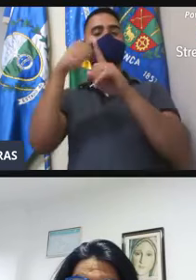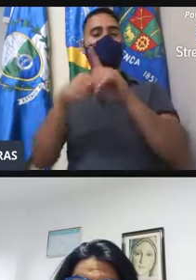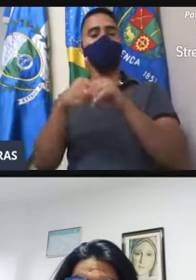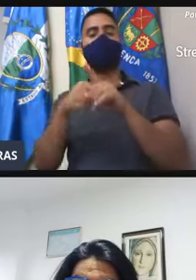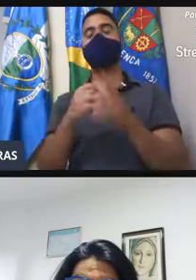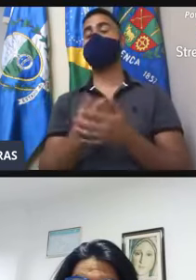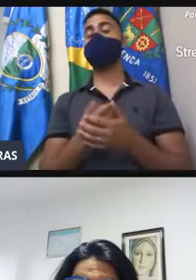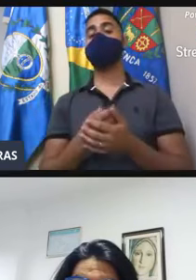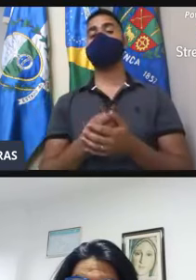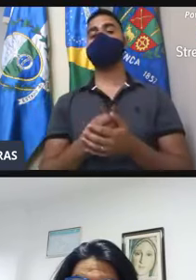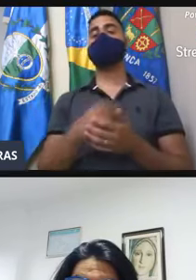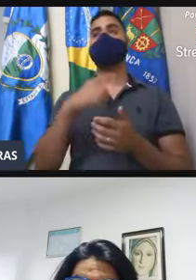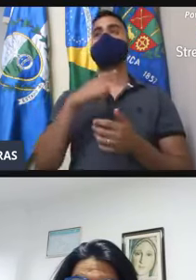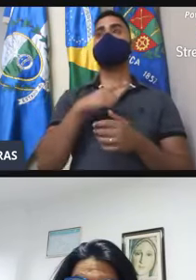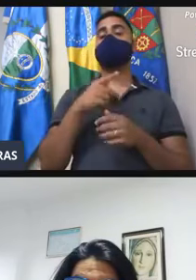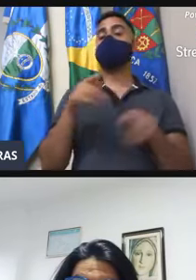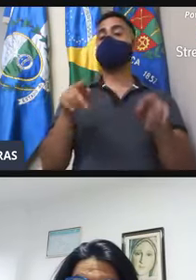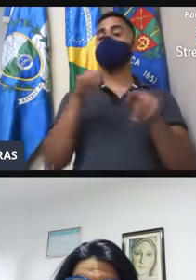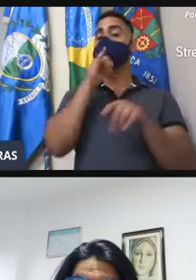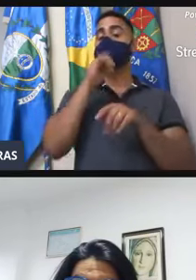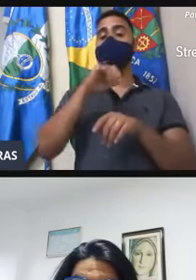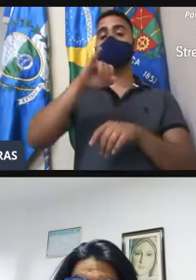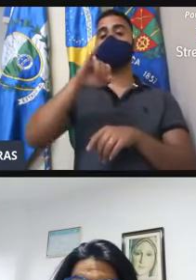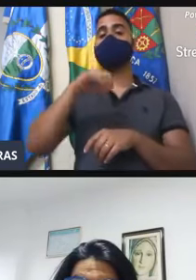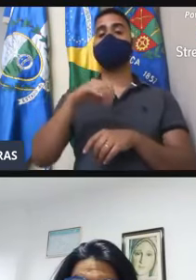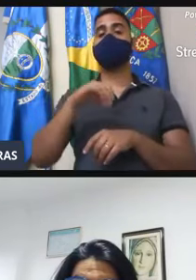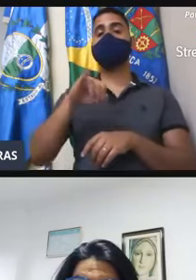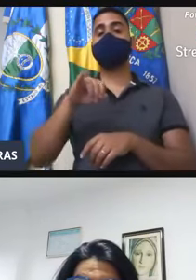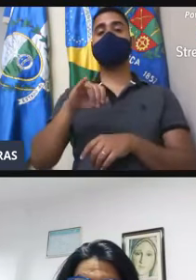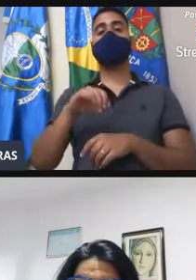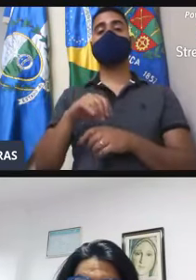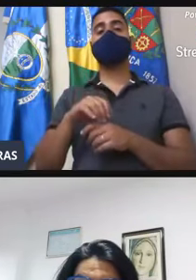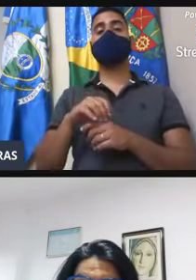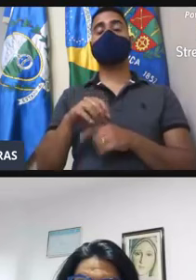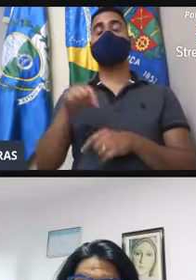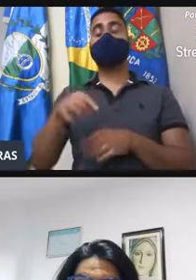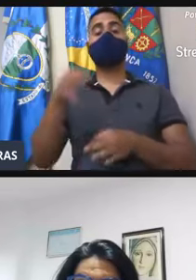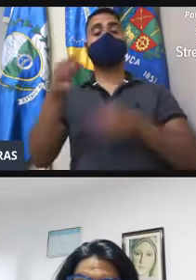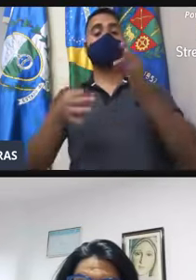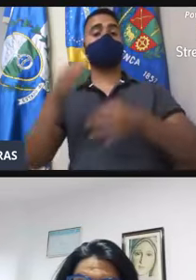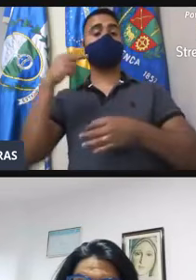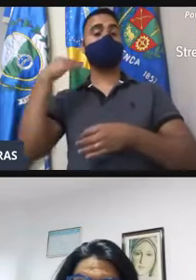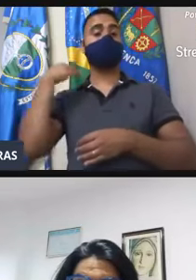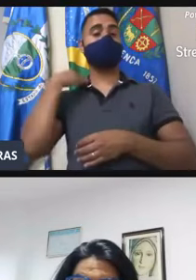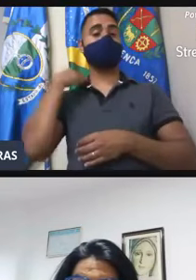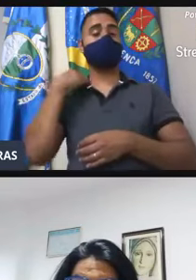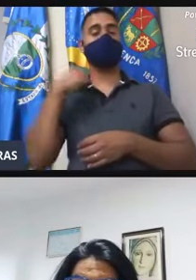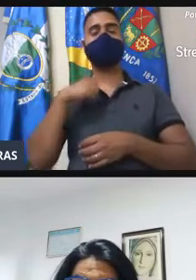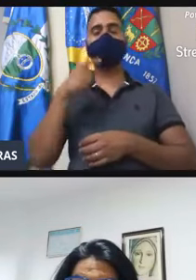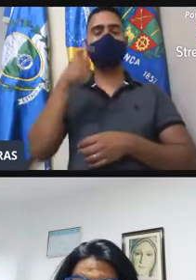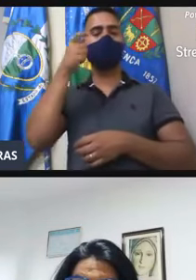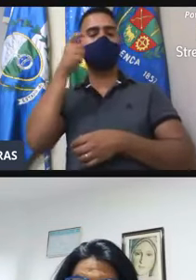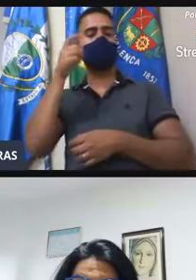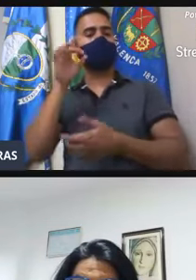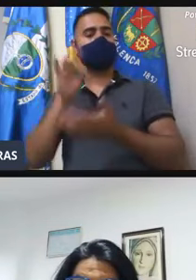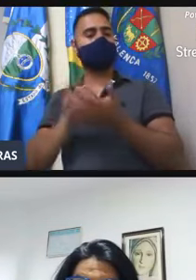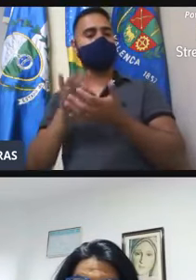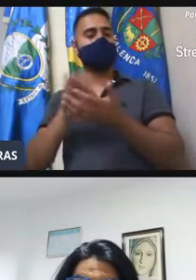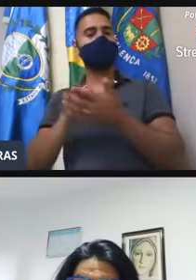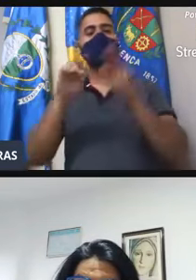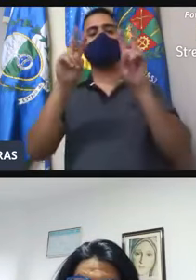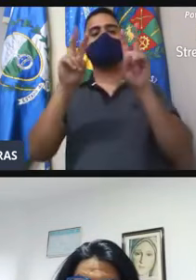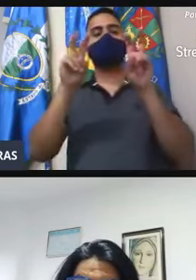tem uma juíza na nossa comarca que se interessa verdadeiramente pelo